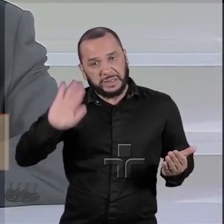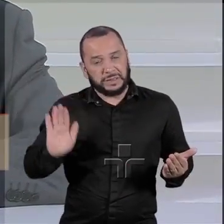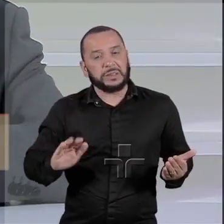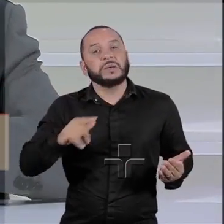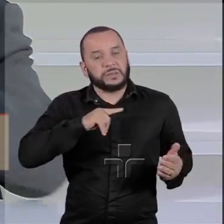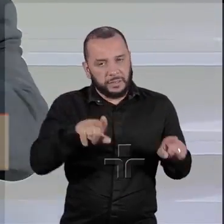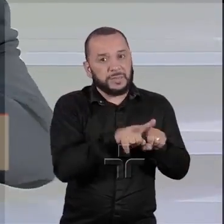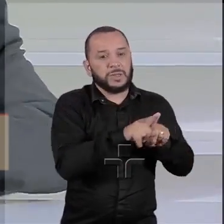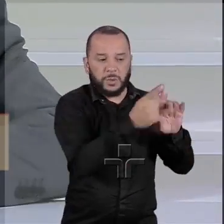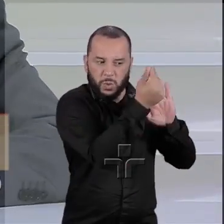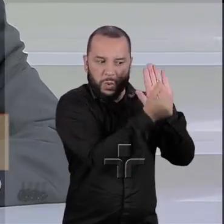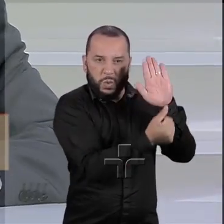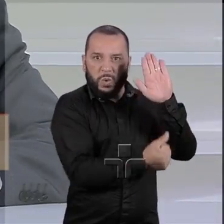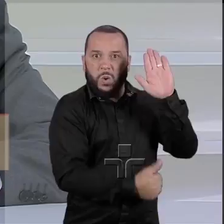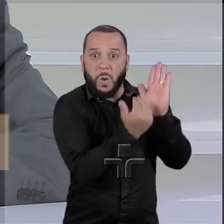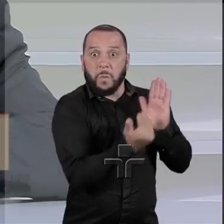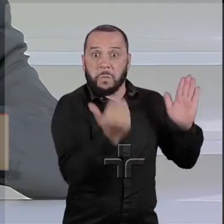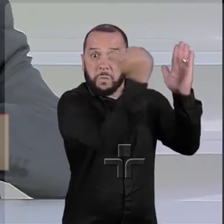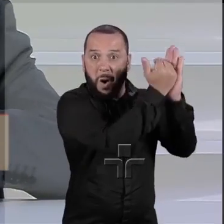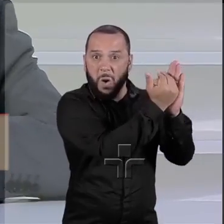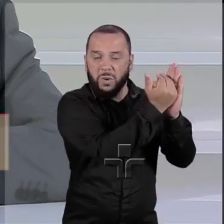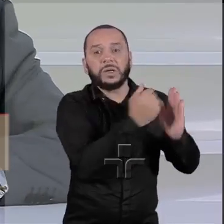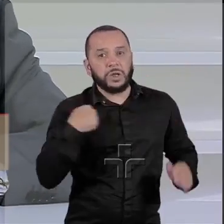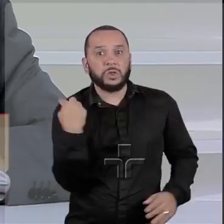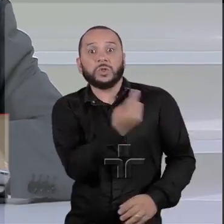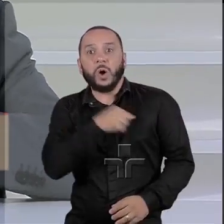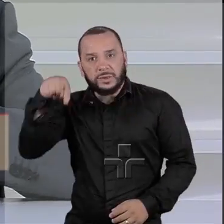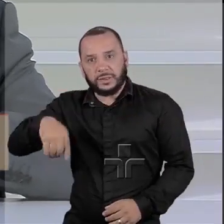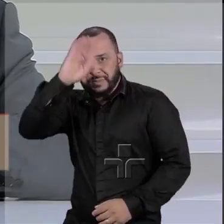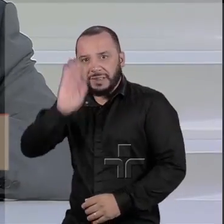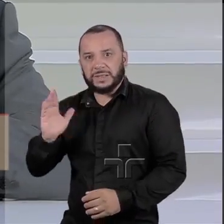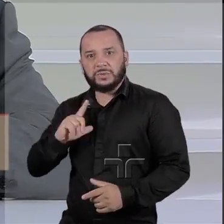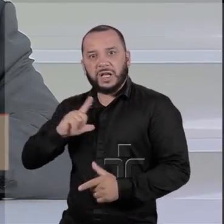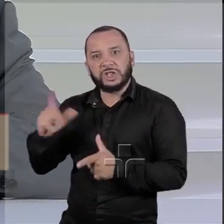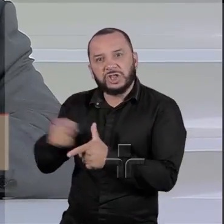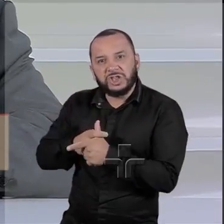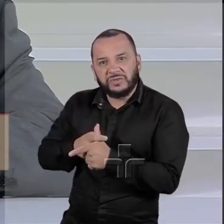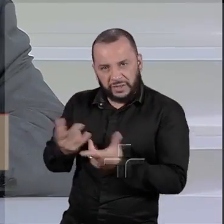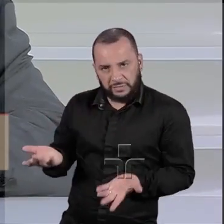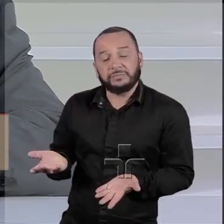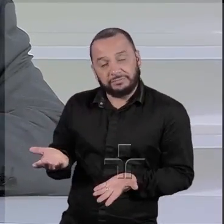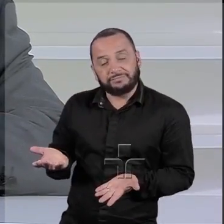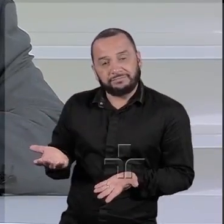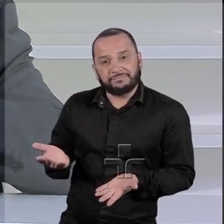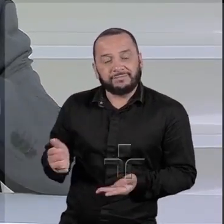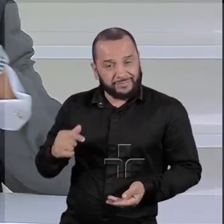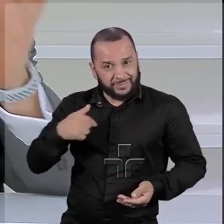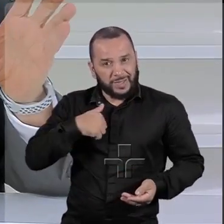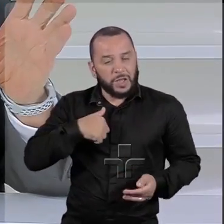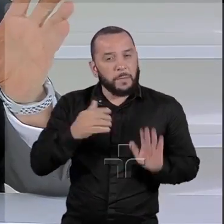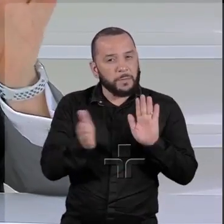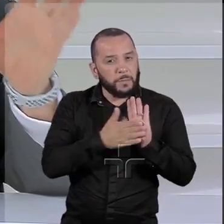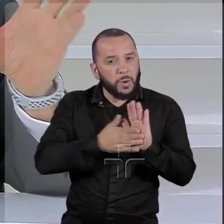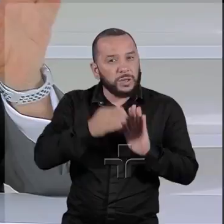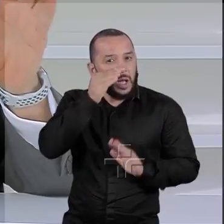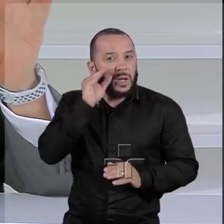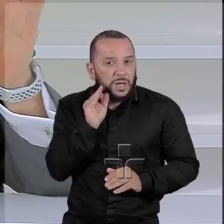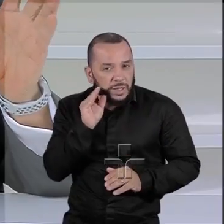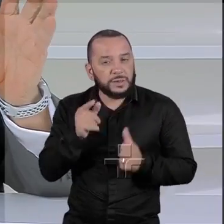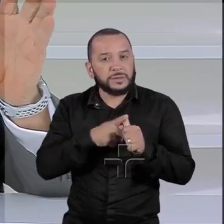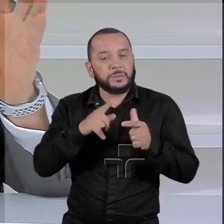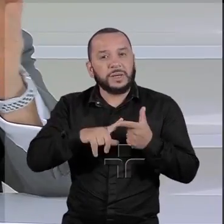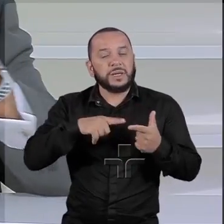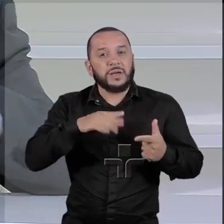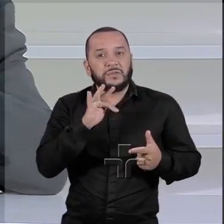superávit. O nosso está em déficit, não é? E por isso que eu acho que tanto a proposta coordenada pelo Paulo, quanto da FIP coordenada